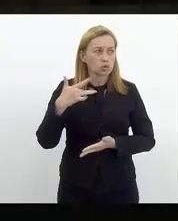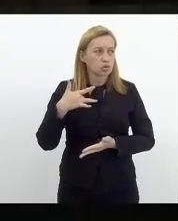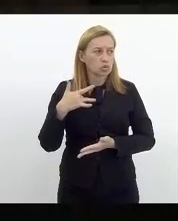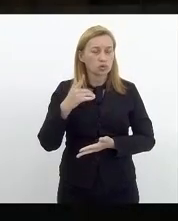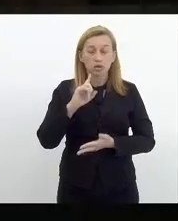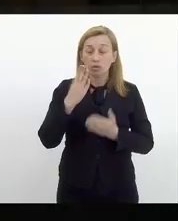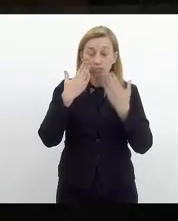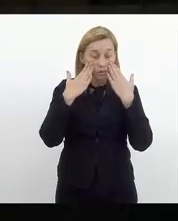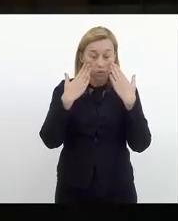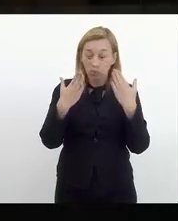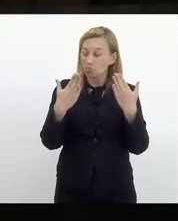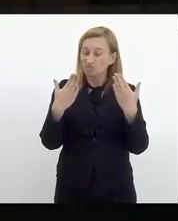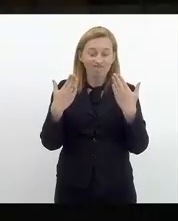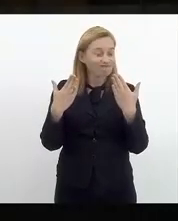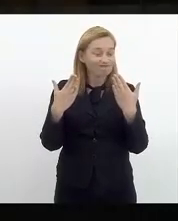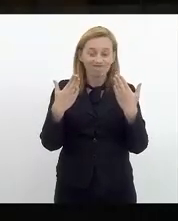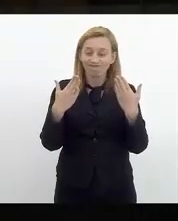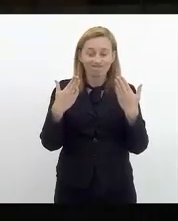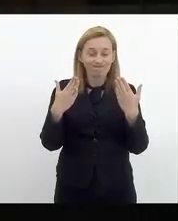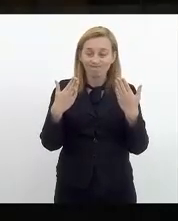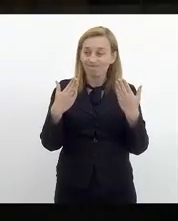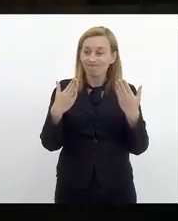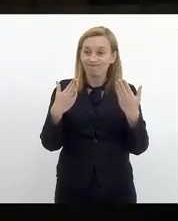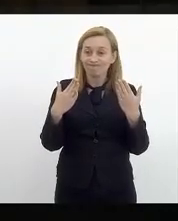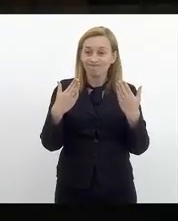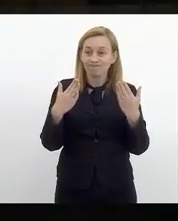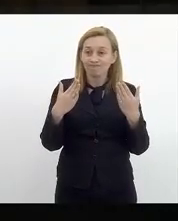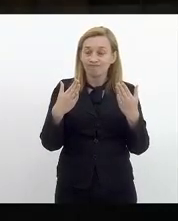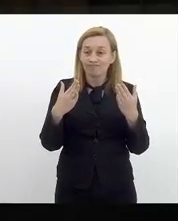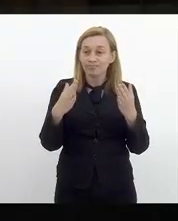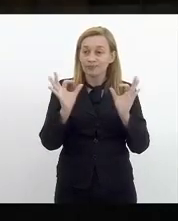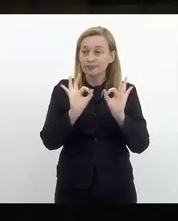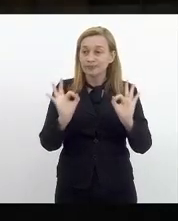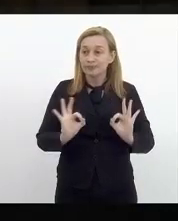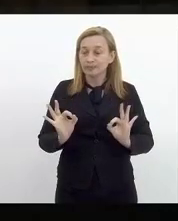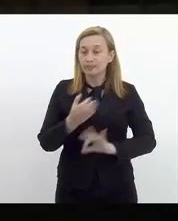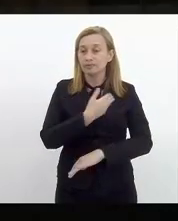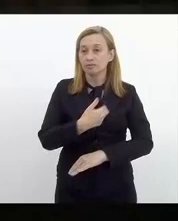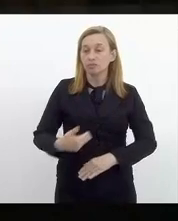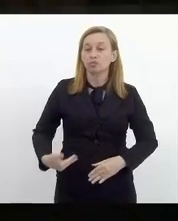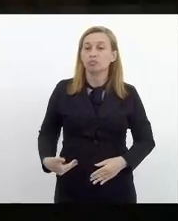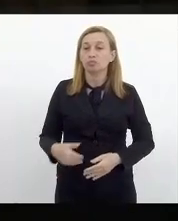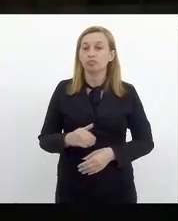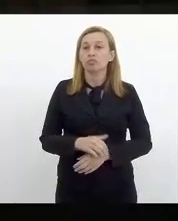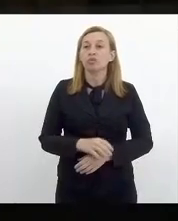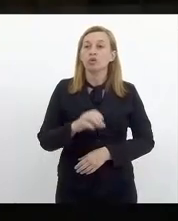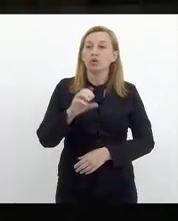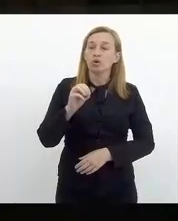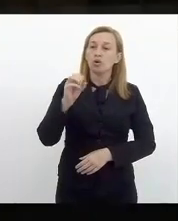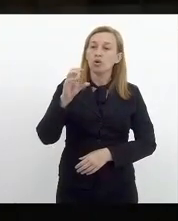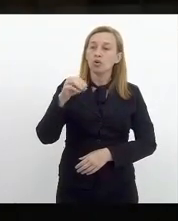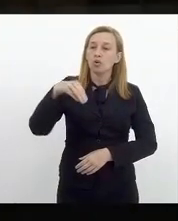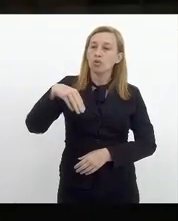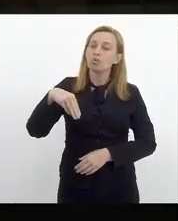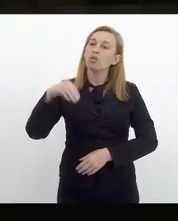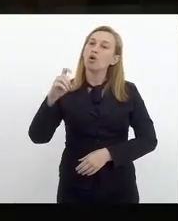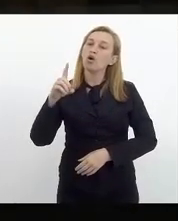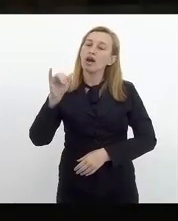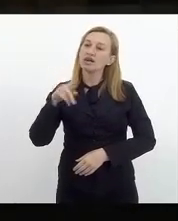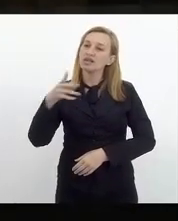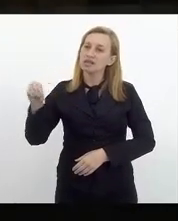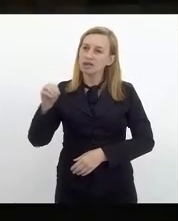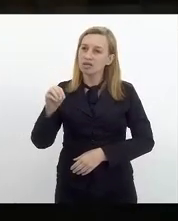não apresentou a ao governo né a homologação nem a possibilidade